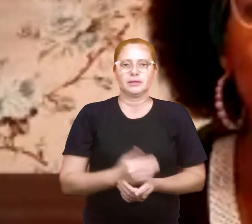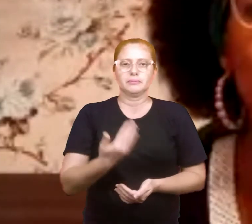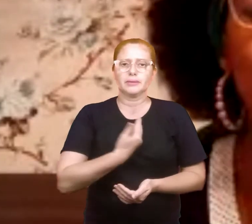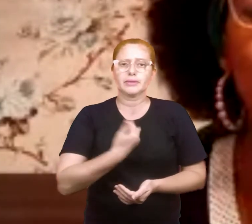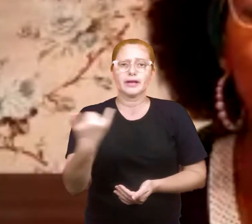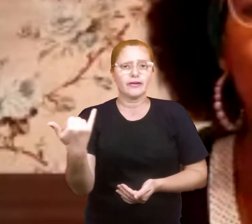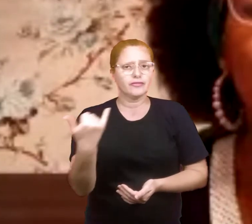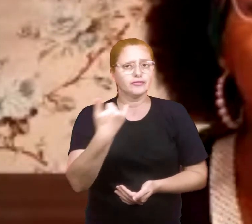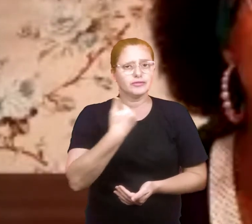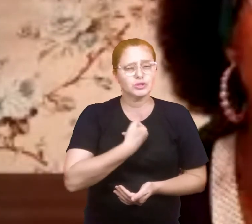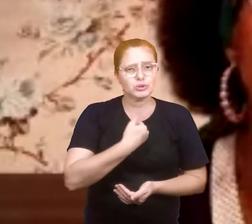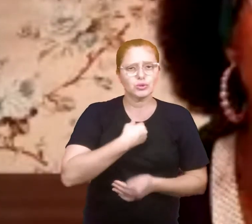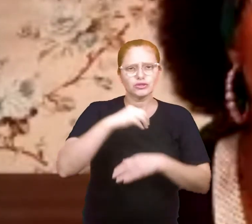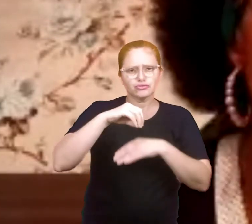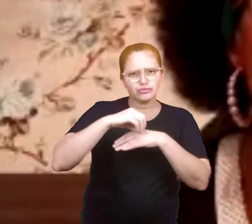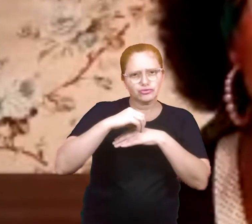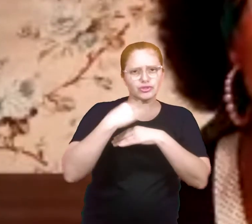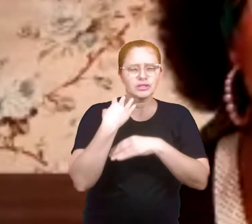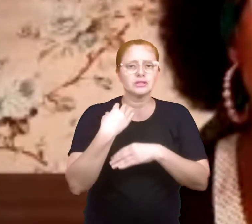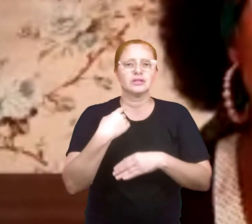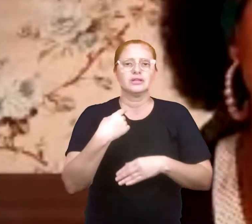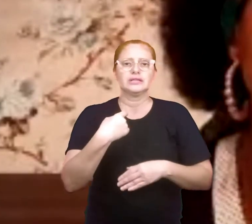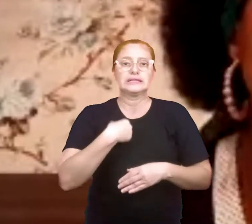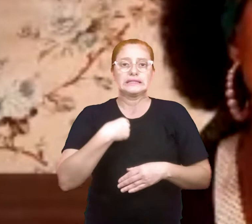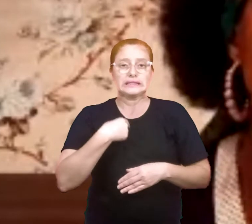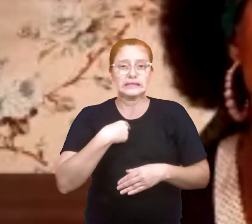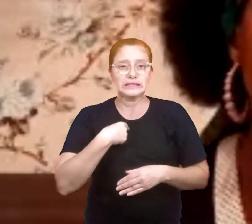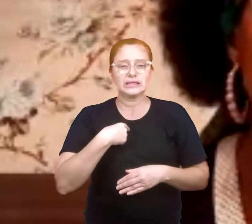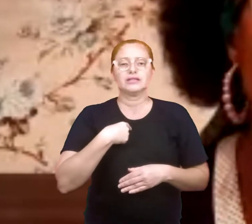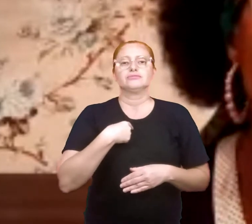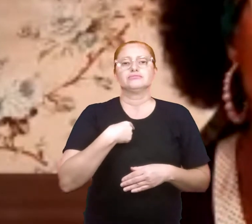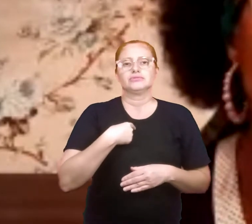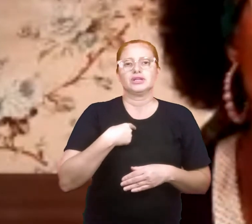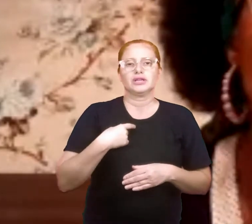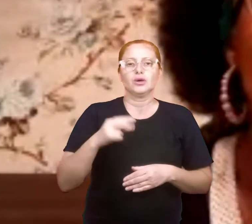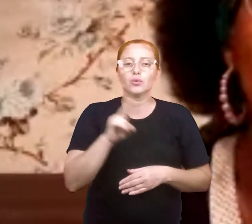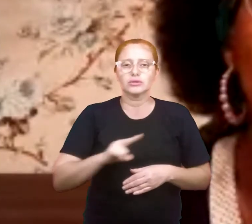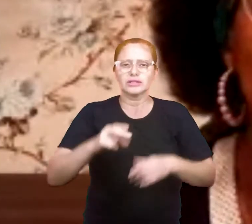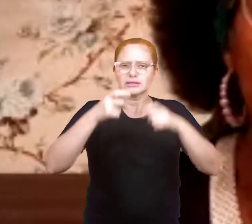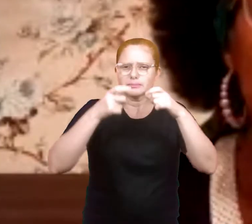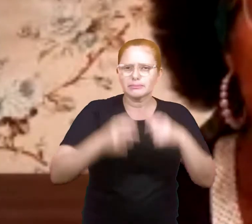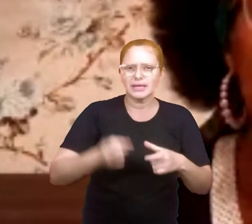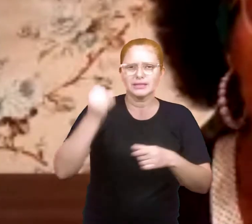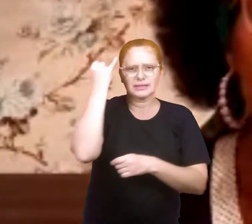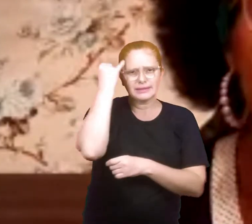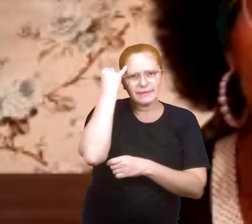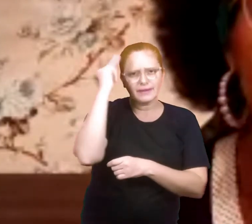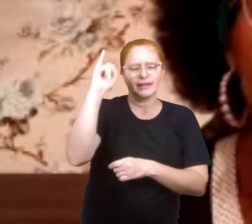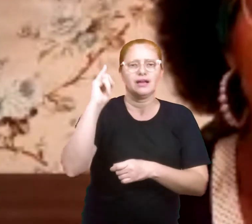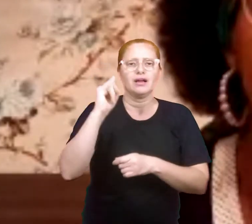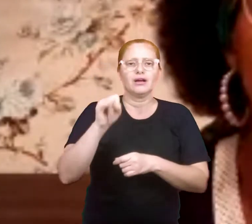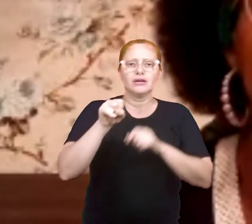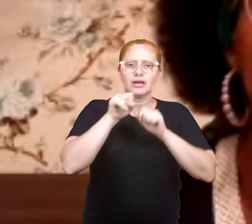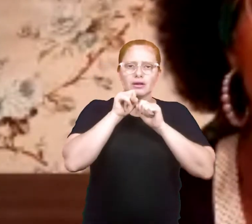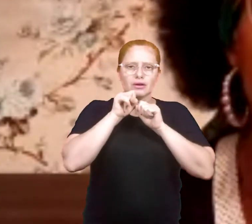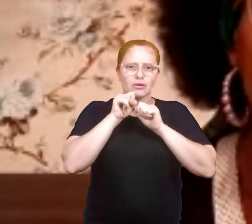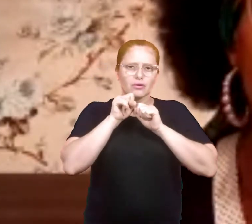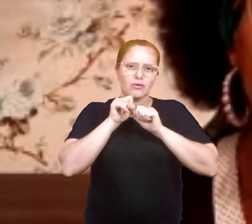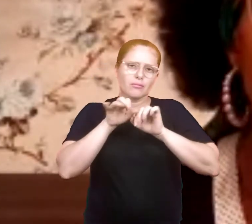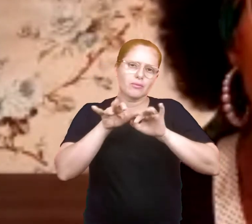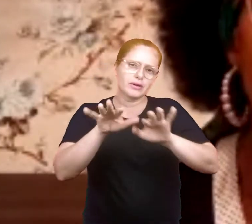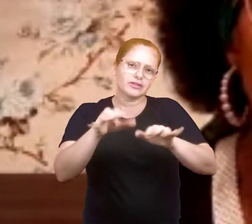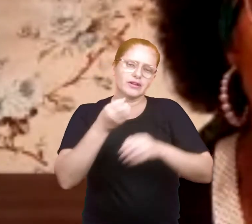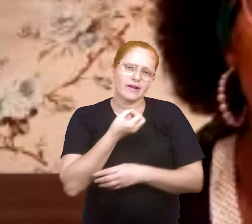sugeriu, ela falou que seria o ideal que eu usasse desse espaço para compartilhar essa minha